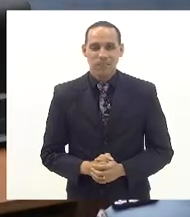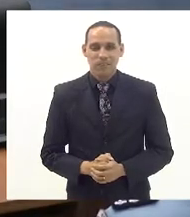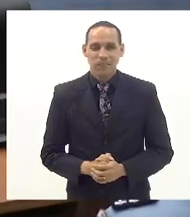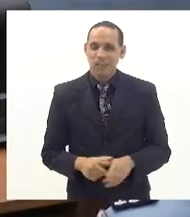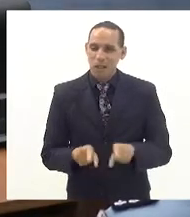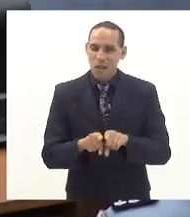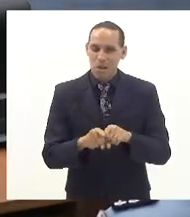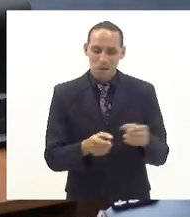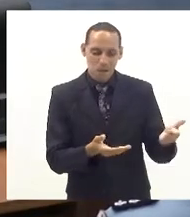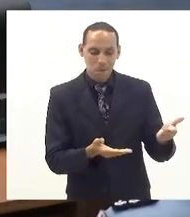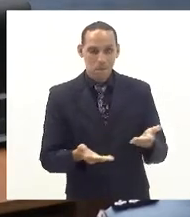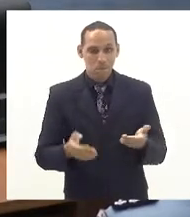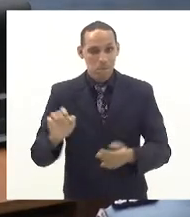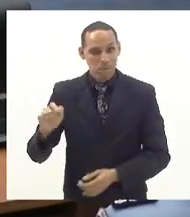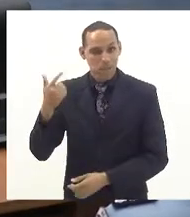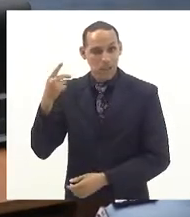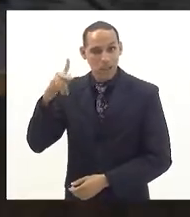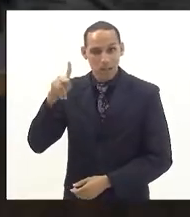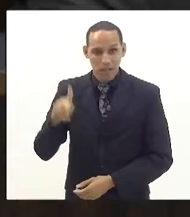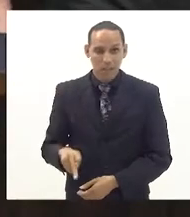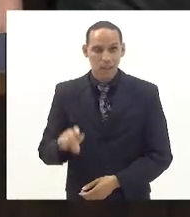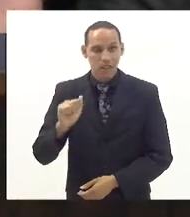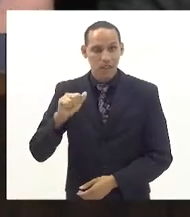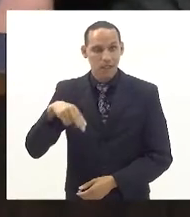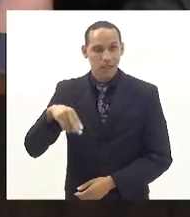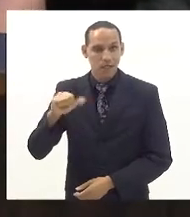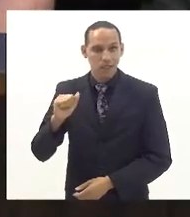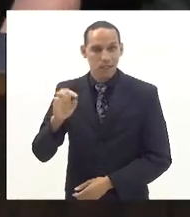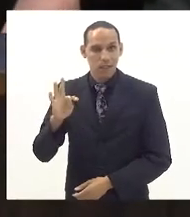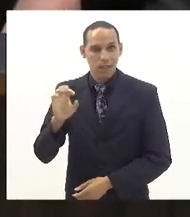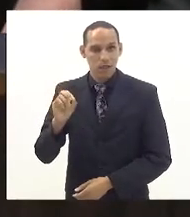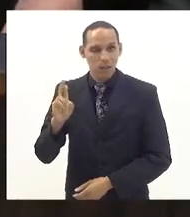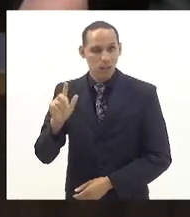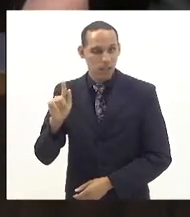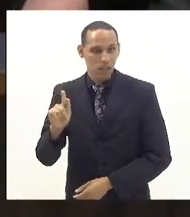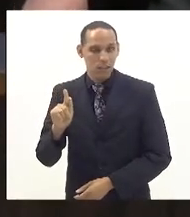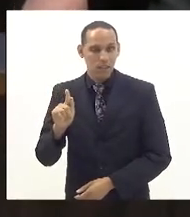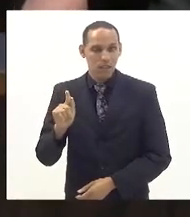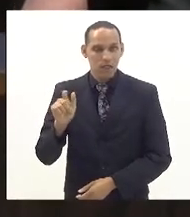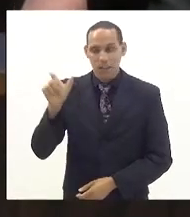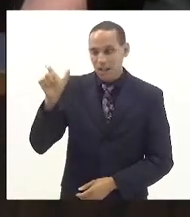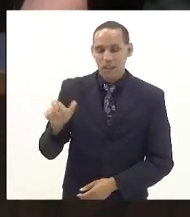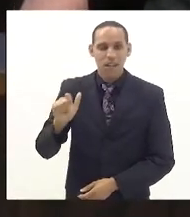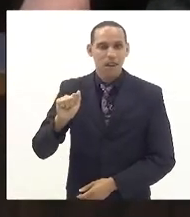Convido também o ex-presidente da ANATORG, senhor Alex